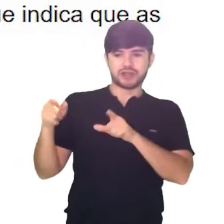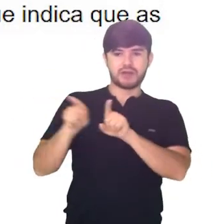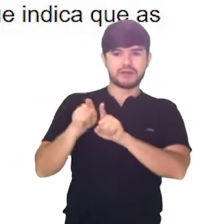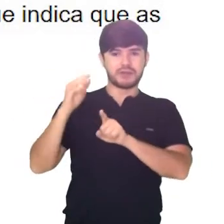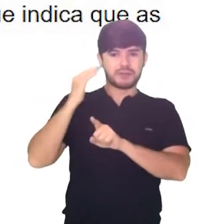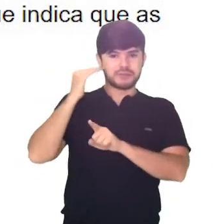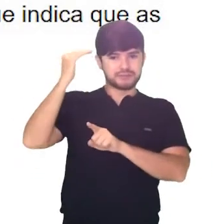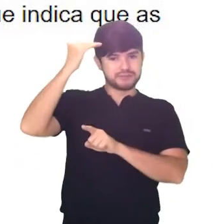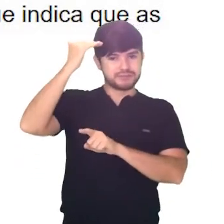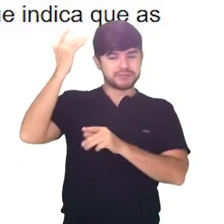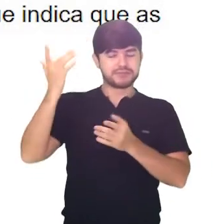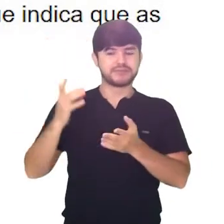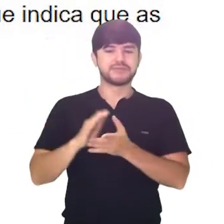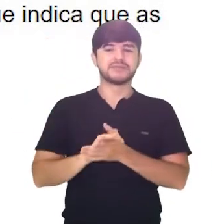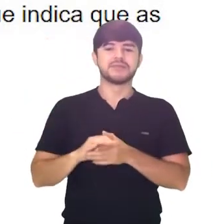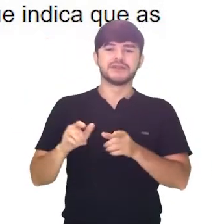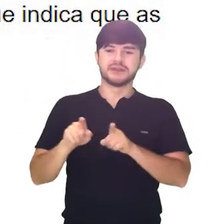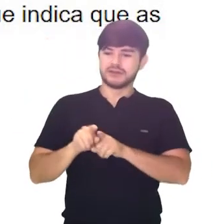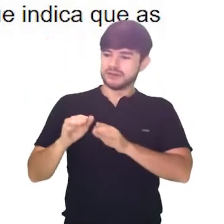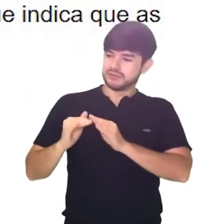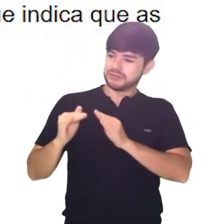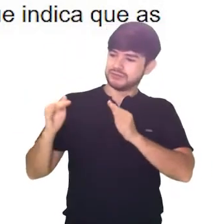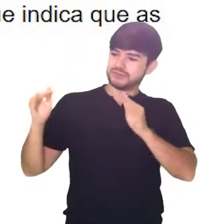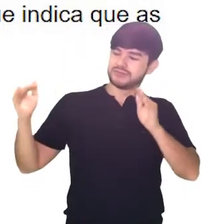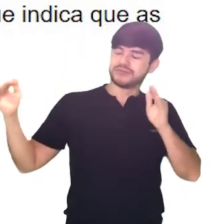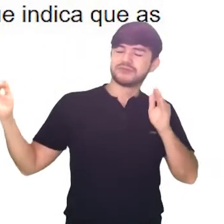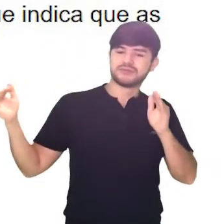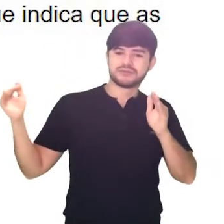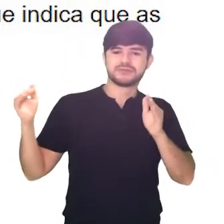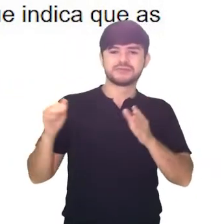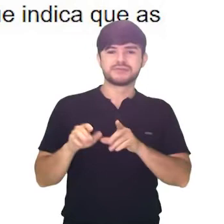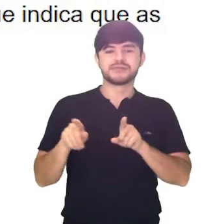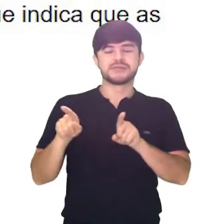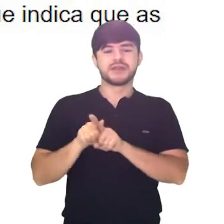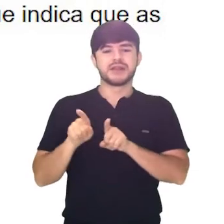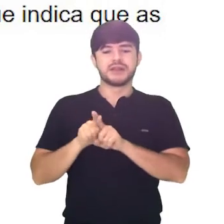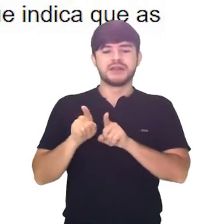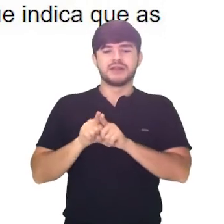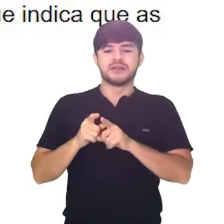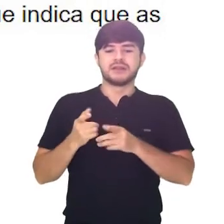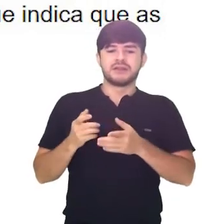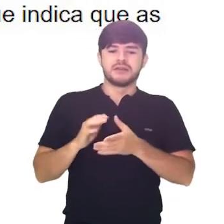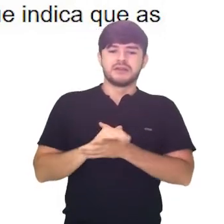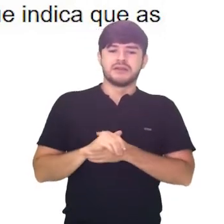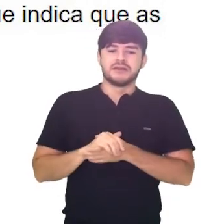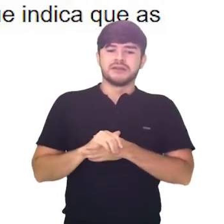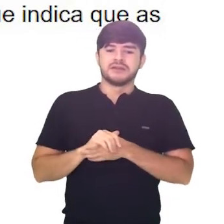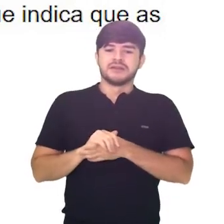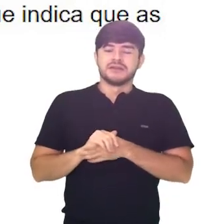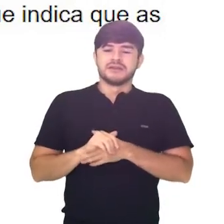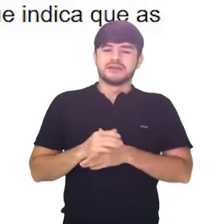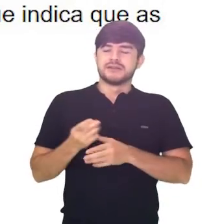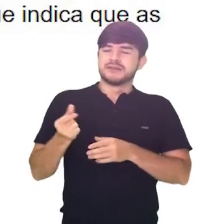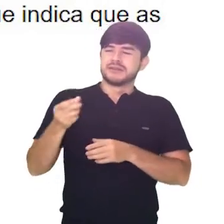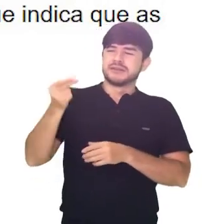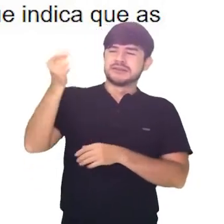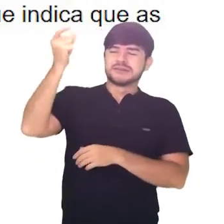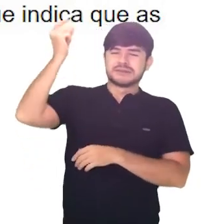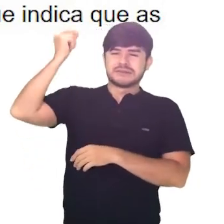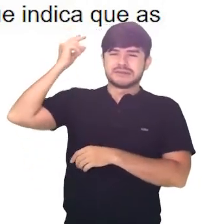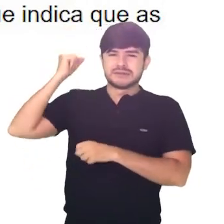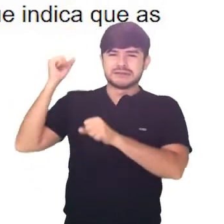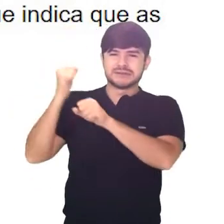em 2010, corpo mais inchado, né? O corpo ser mais inchado indica que há alguns anos atrás a taxa